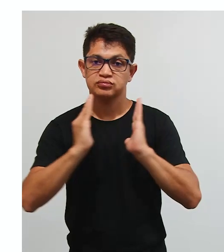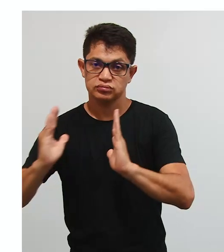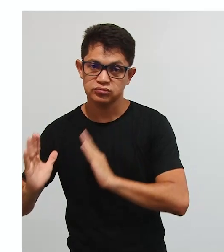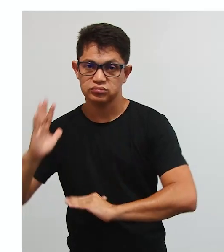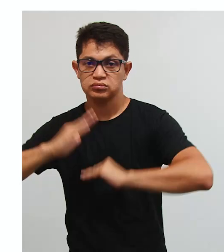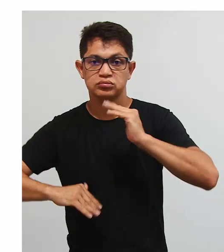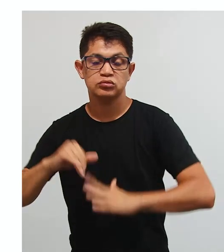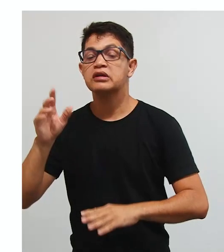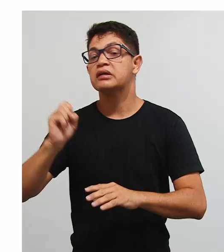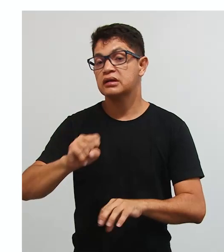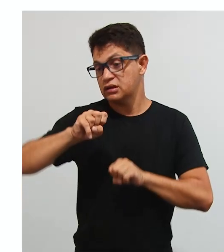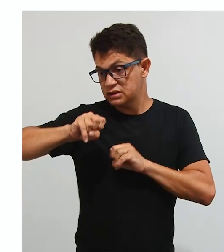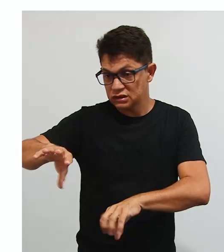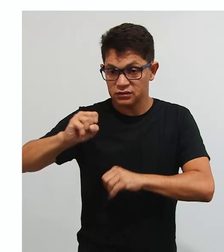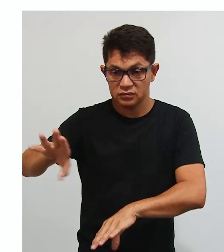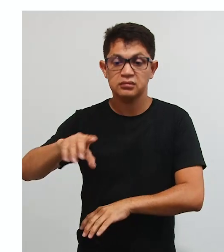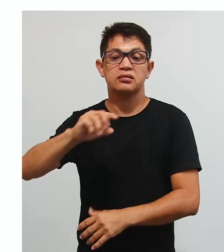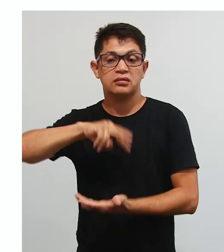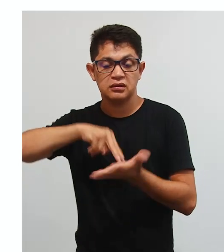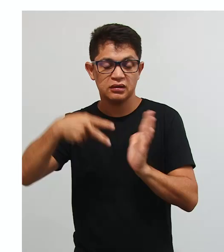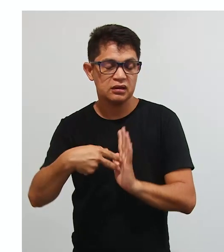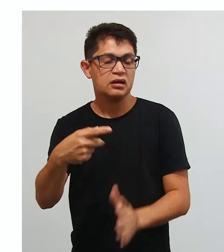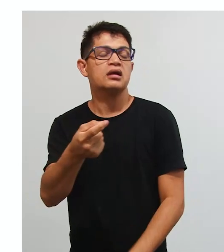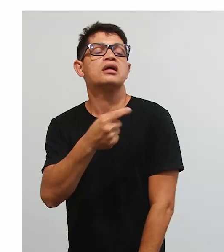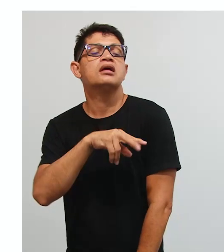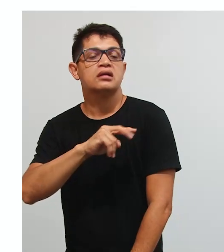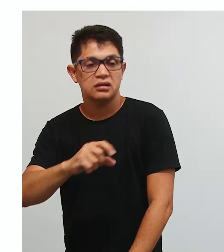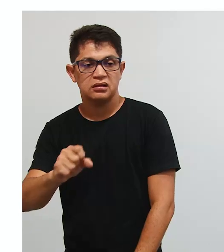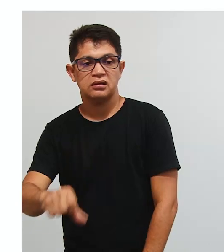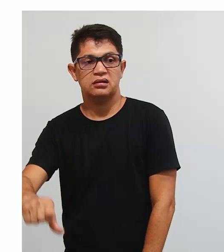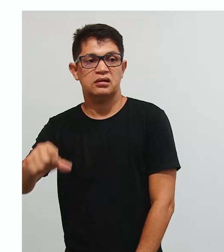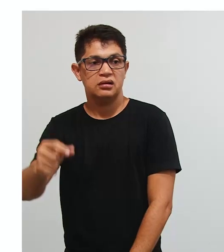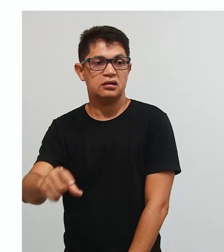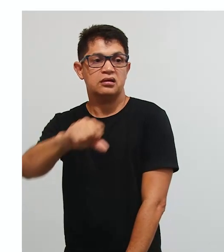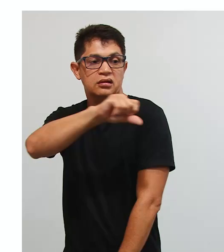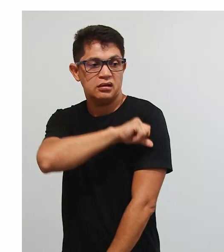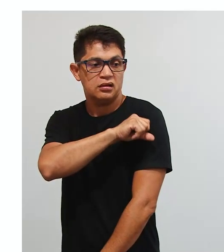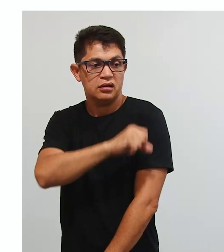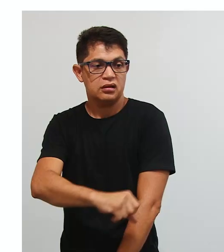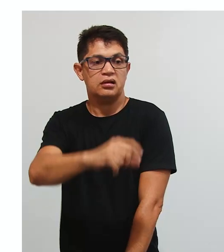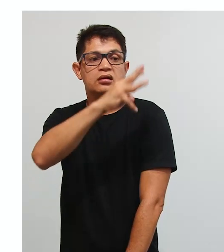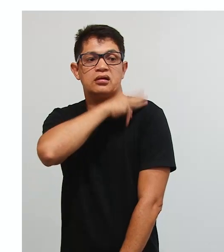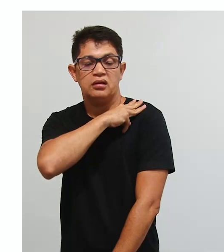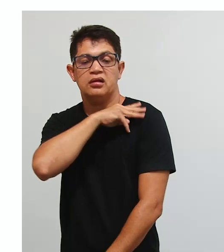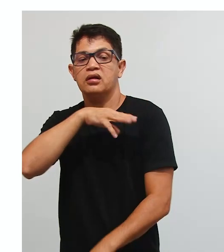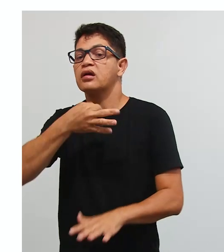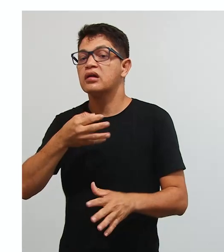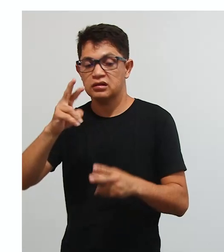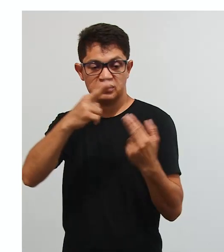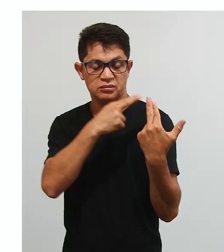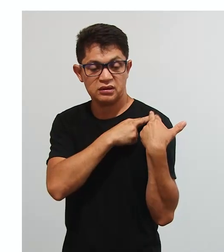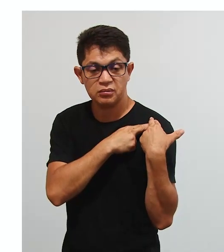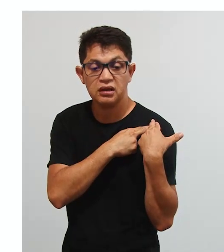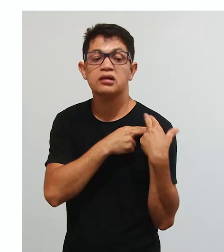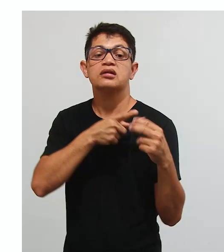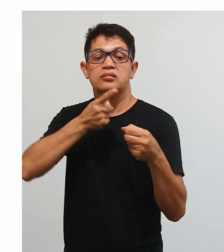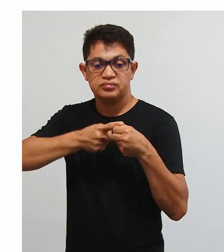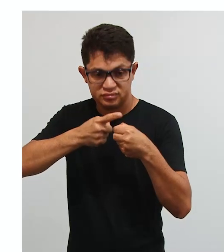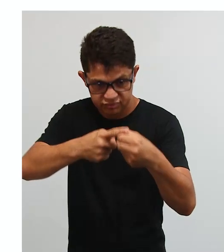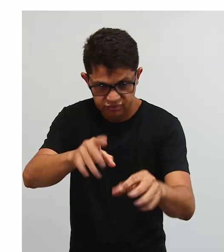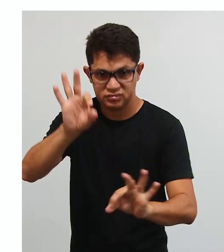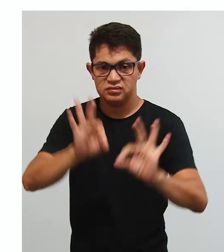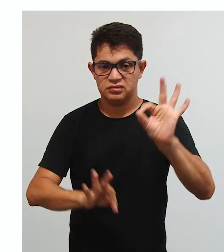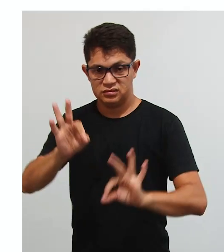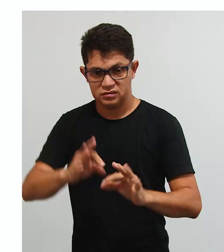aí. No ensino médio, até o ensino fundamental é de responsabilidade dos municípios. Às vezes, o Estado